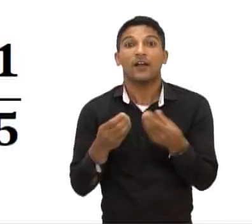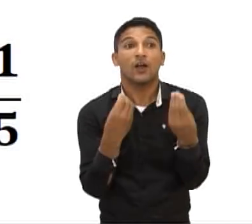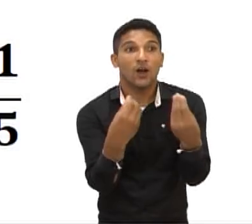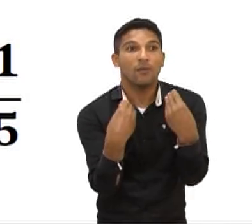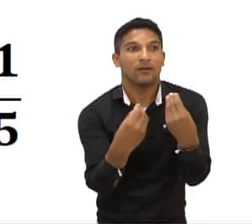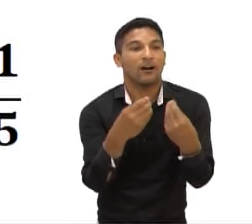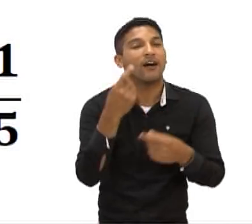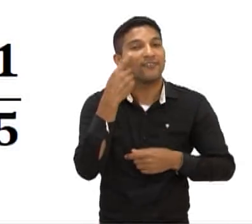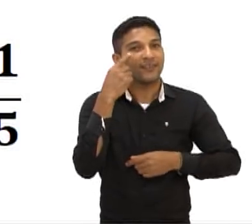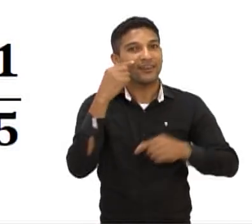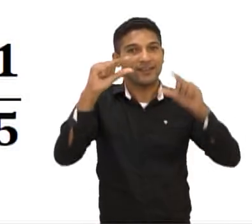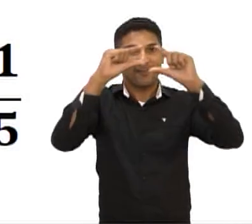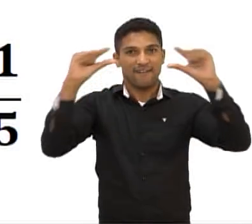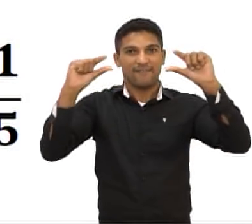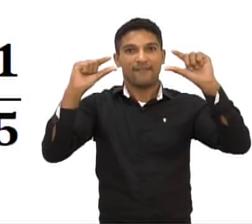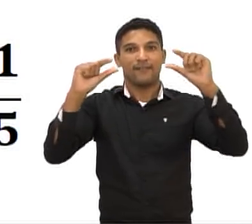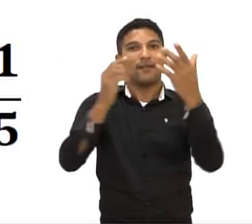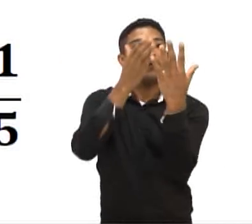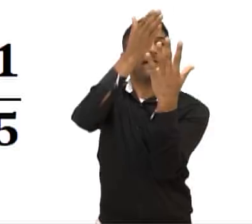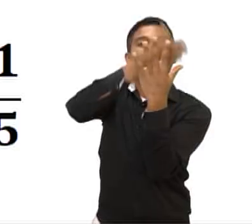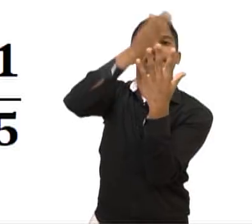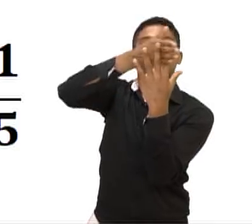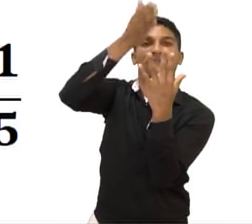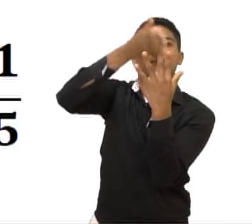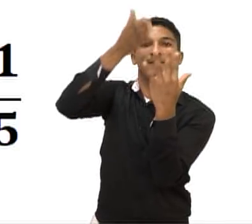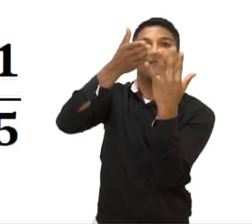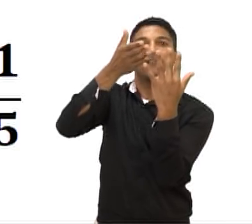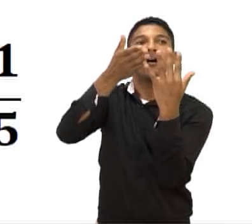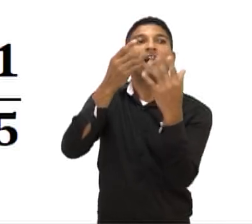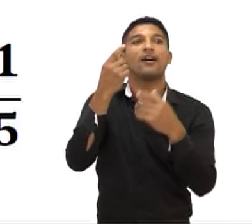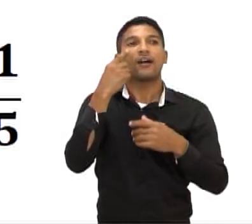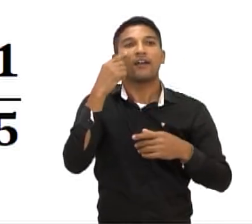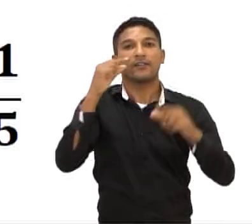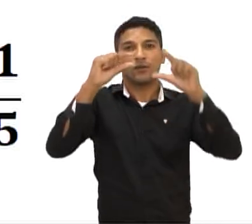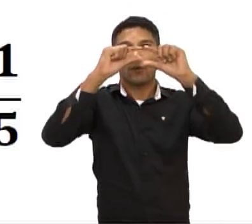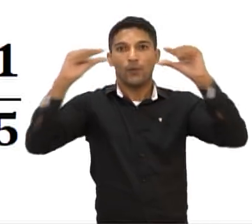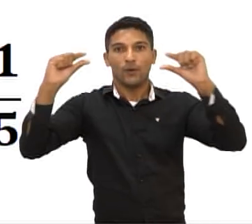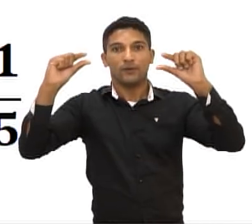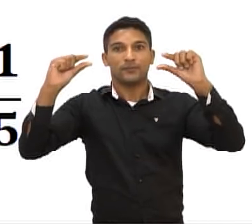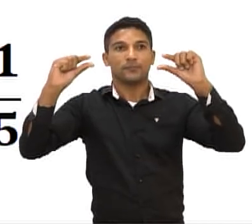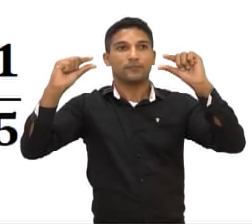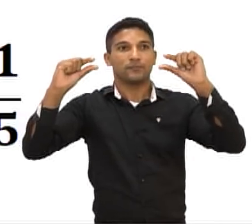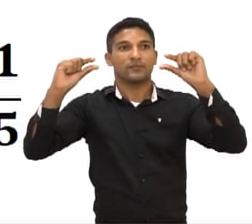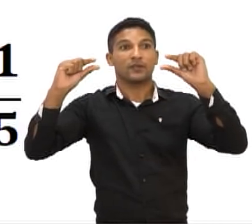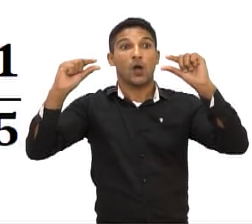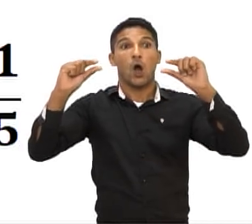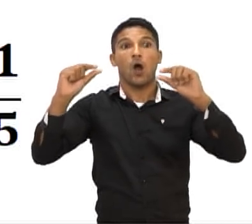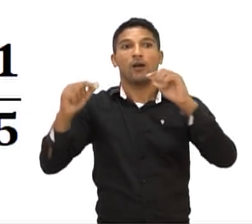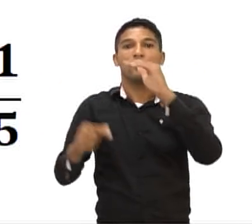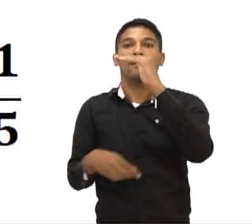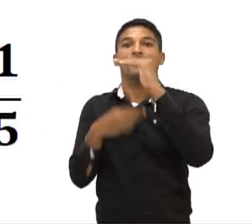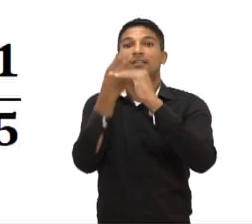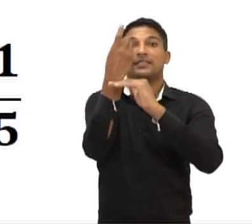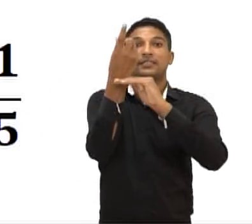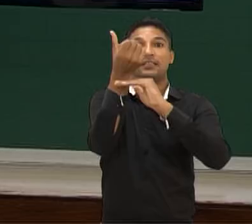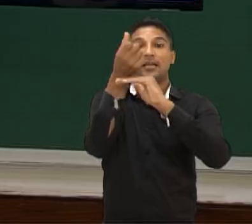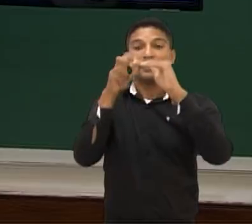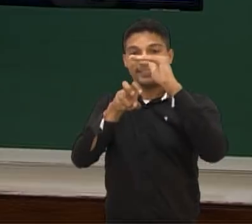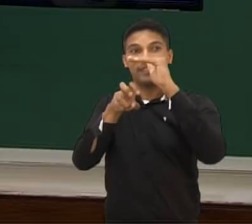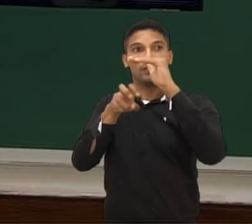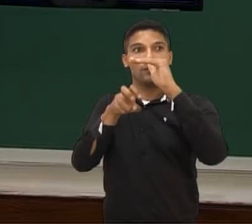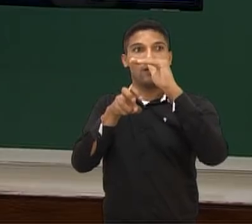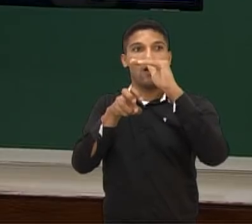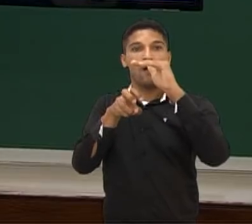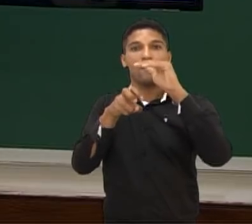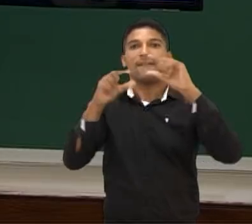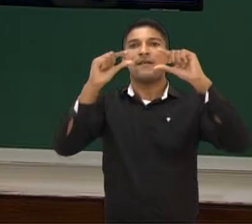aqui. A professora colocou no slide para vocês o desenho, certo? Como que ficou, né? Ó, 5 partes cada um,